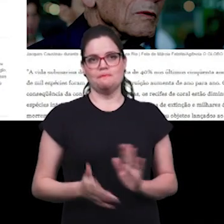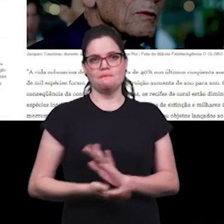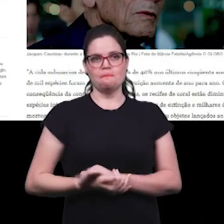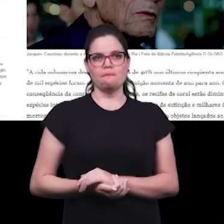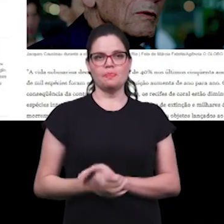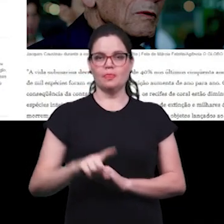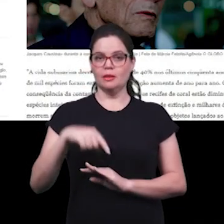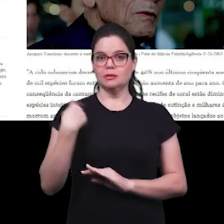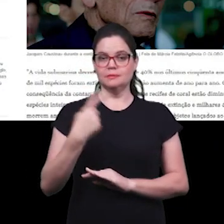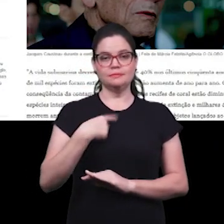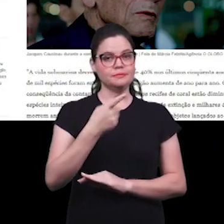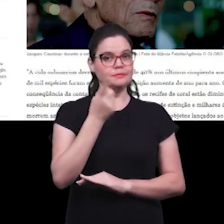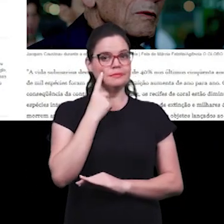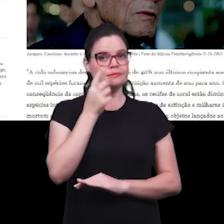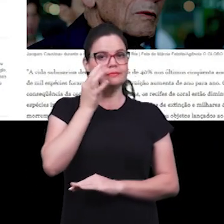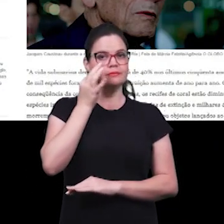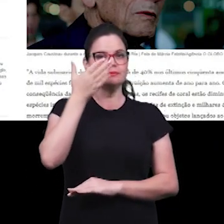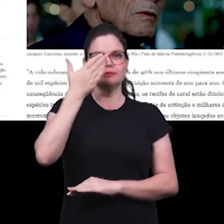claramente